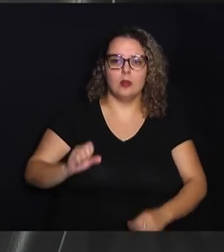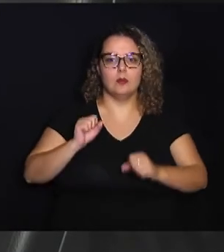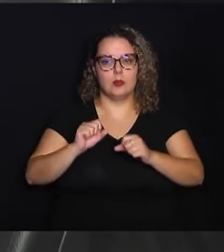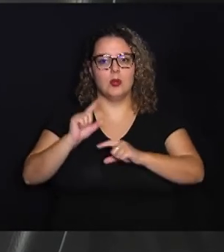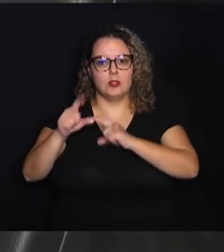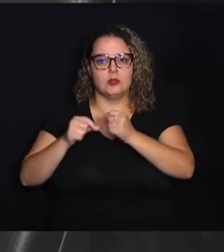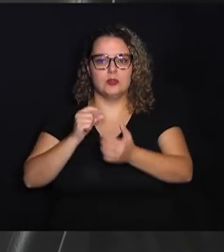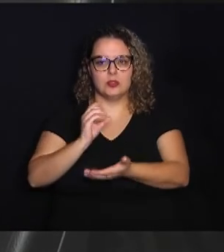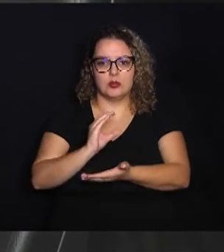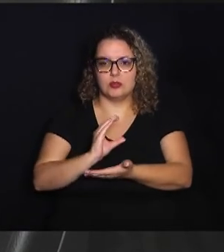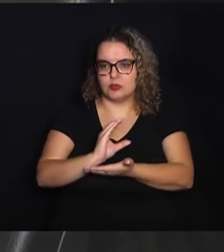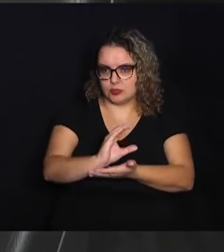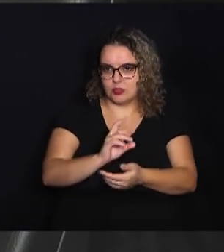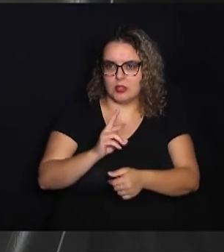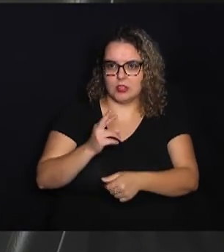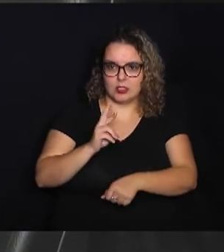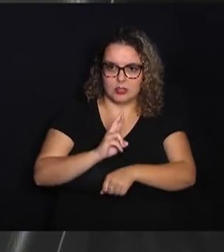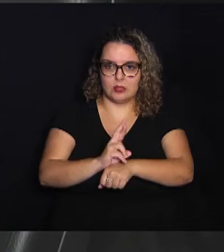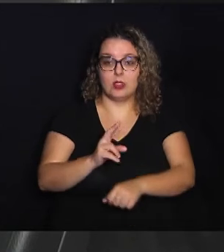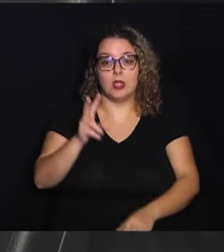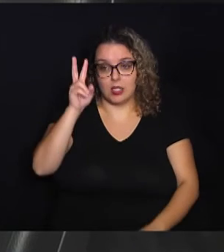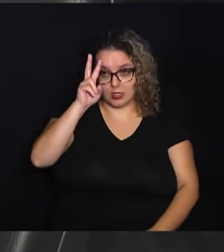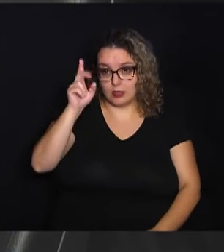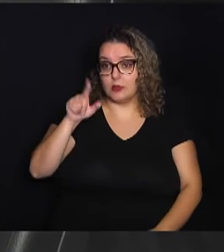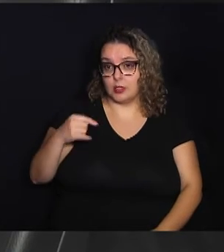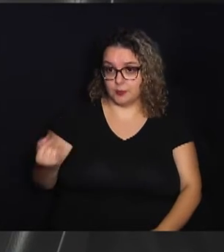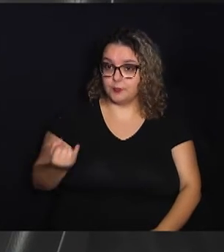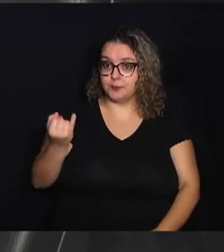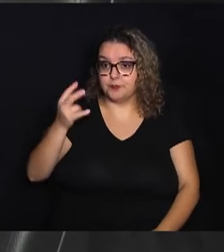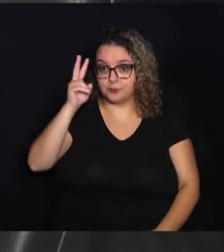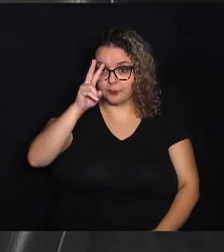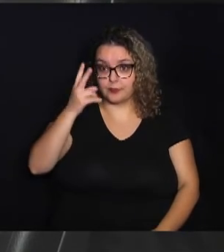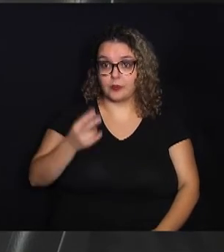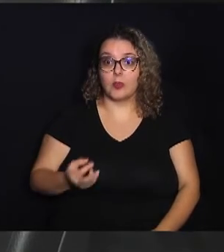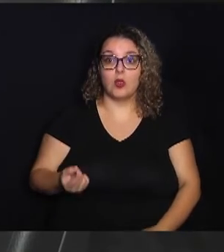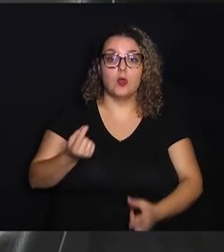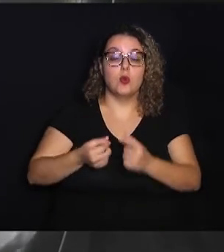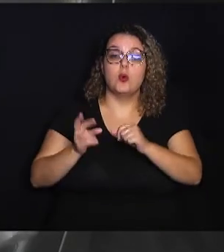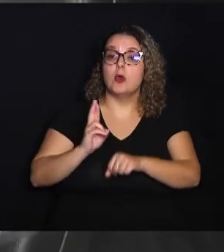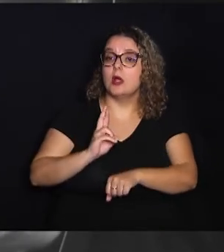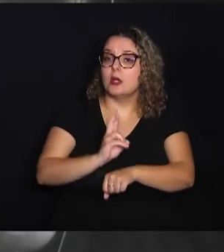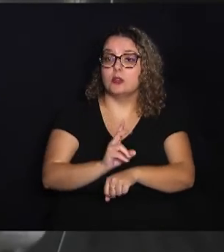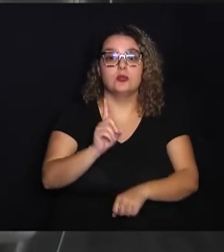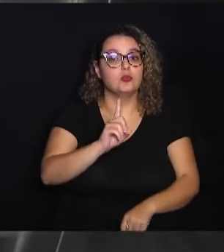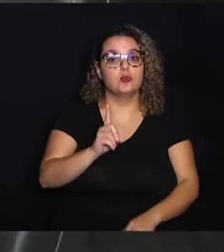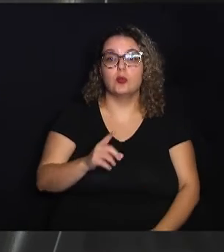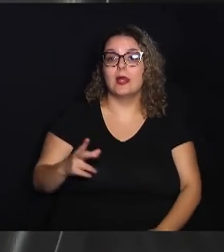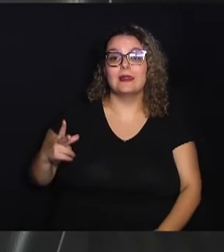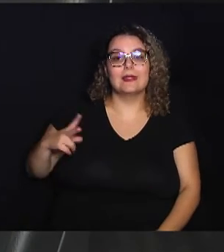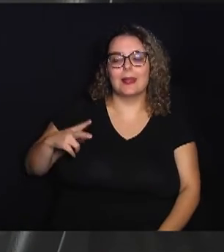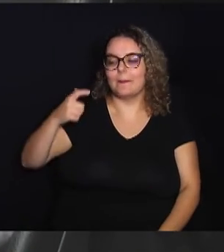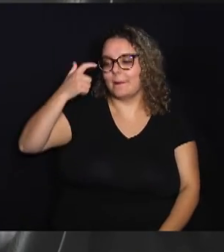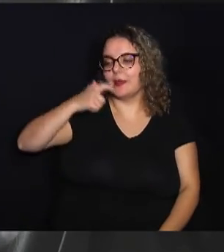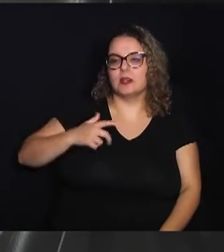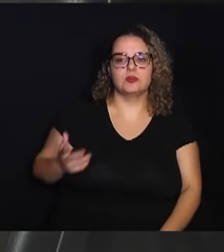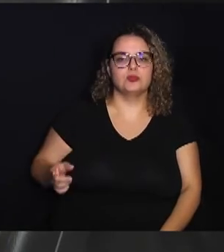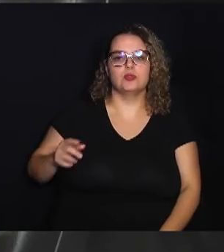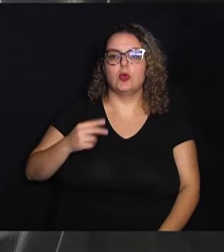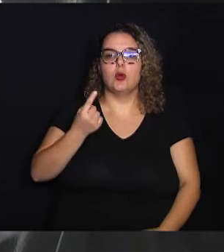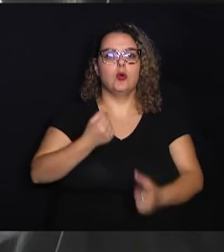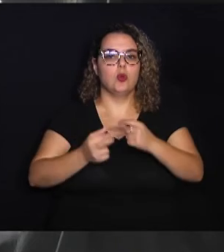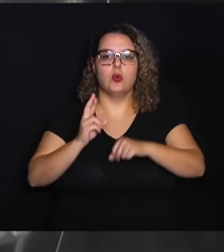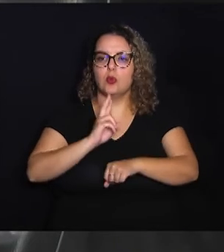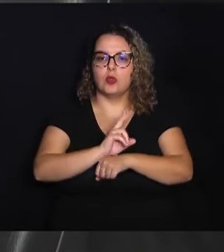disponibilizar recursos. Lembra do seguinte, né, isso é importante lembrar. O recurso não é do deputado, o recurso não é do vereador, o recurso é